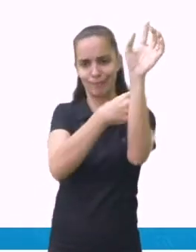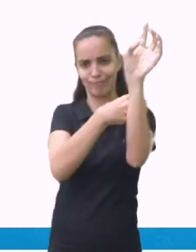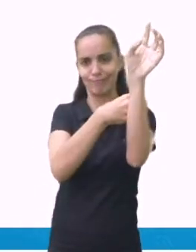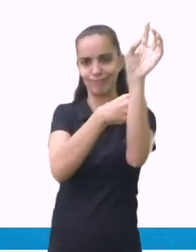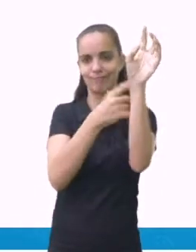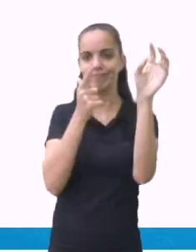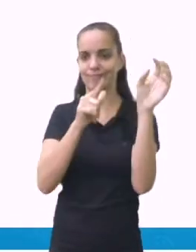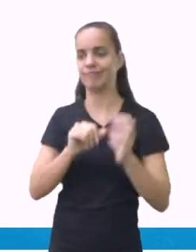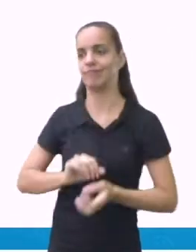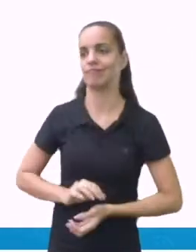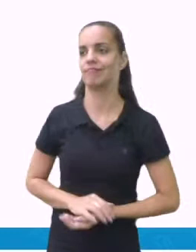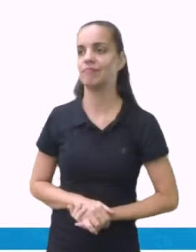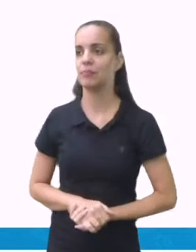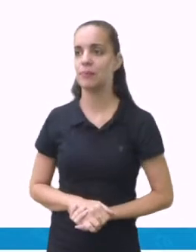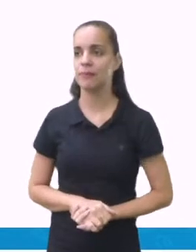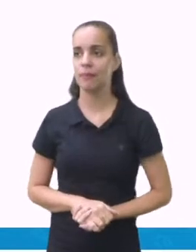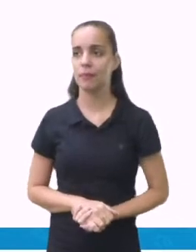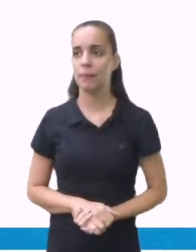planta.